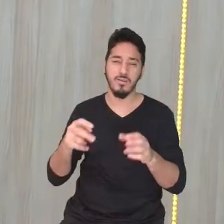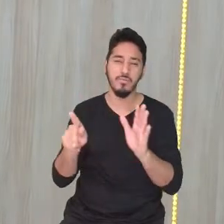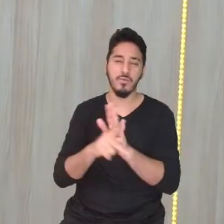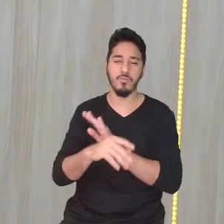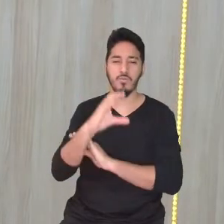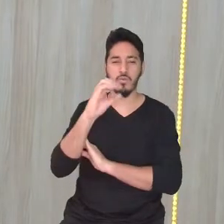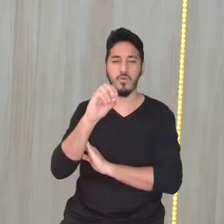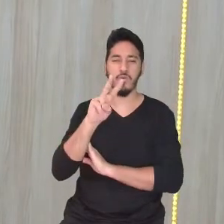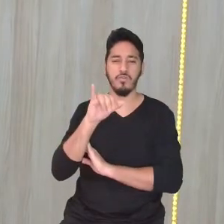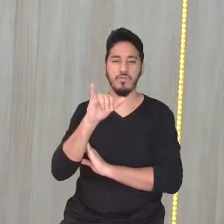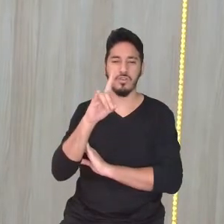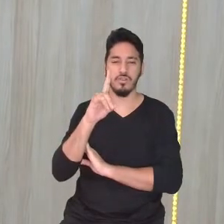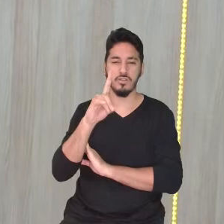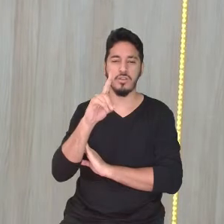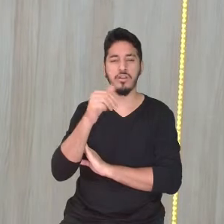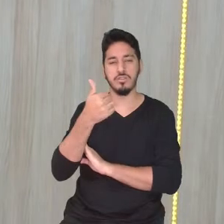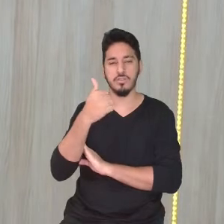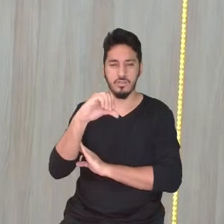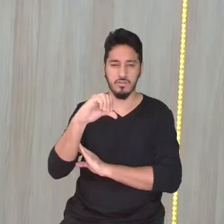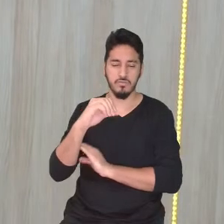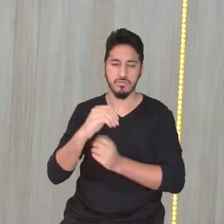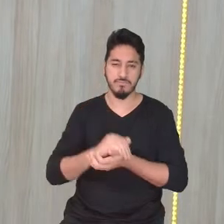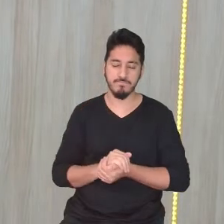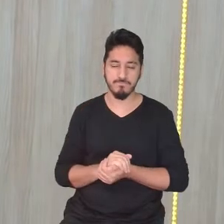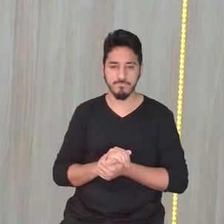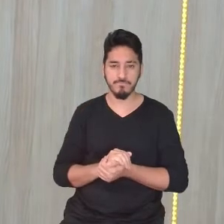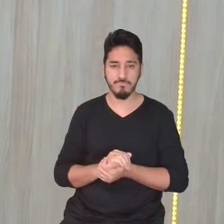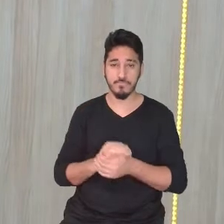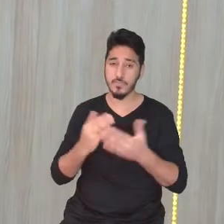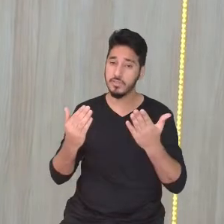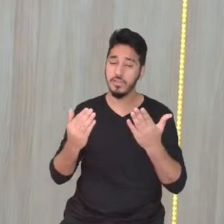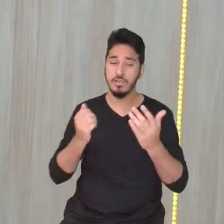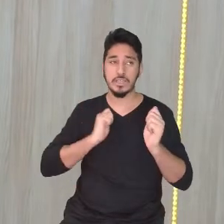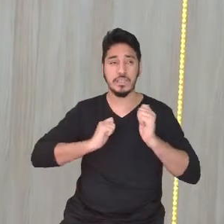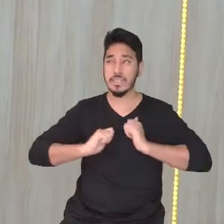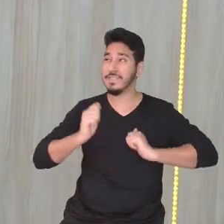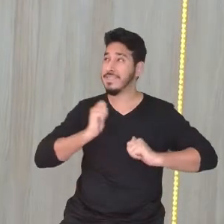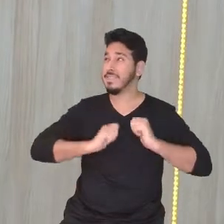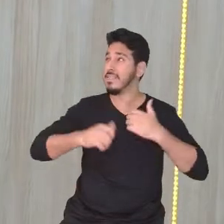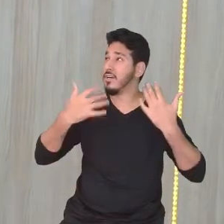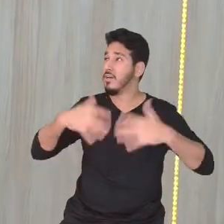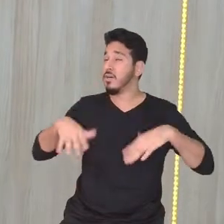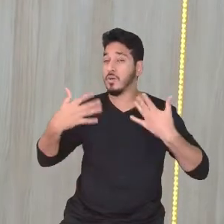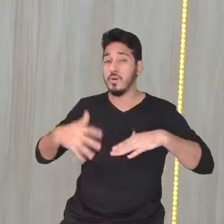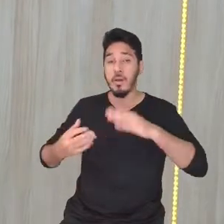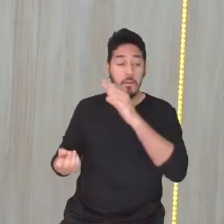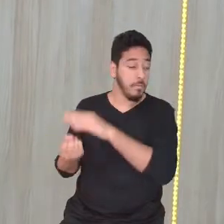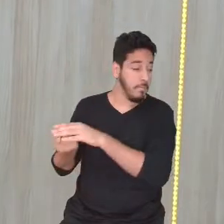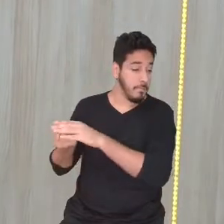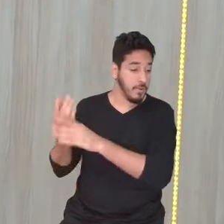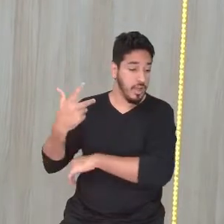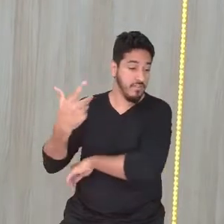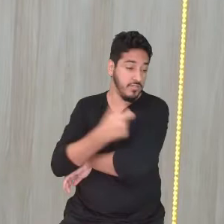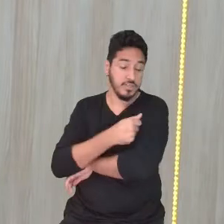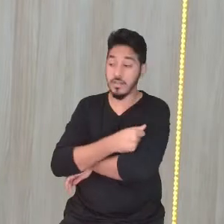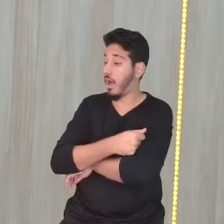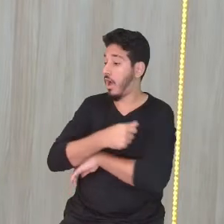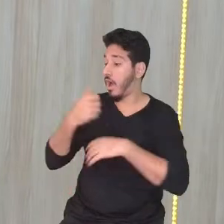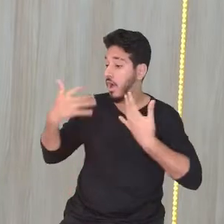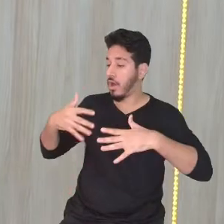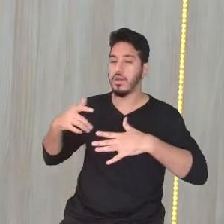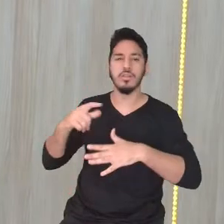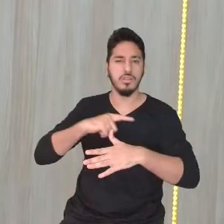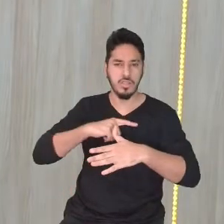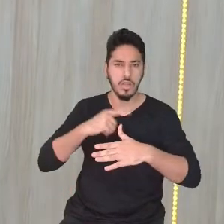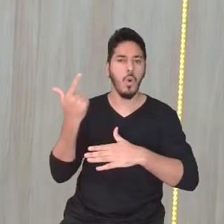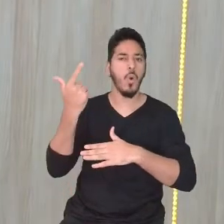Covid-19, né? Então, a gente estava desesperada até criar a vacina. Então, já se tinham muitas outras